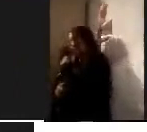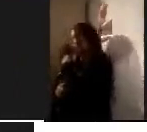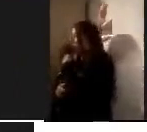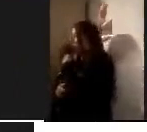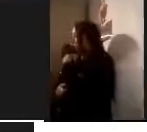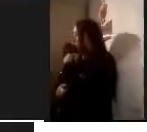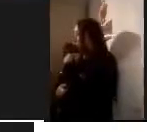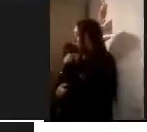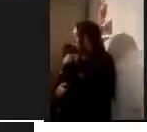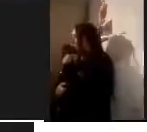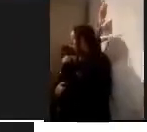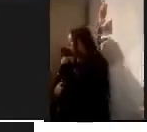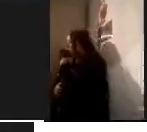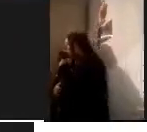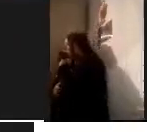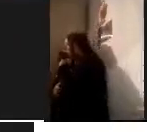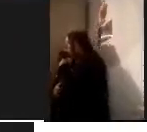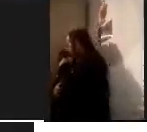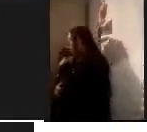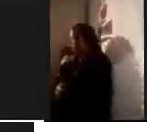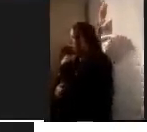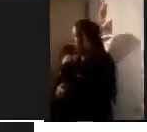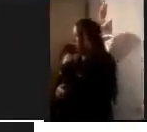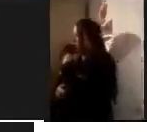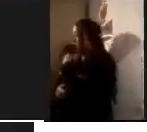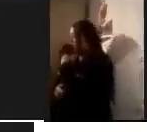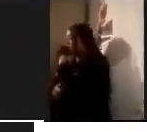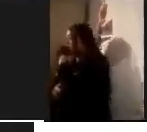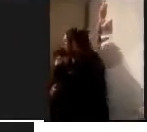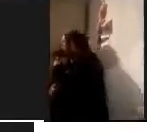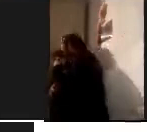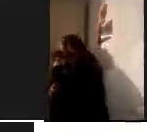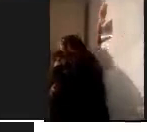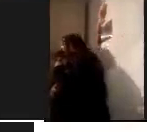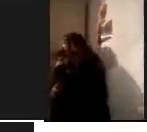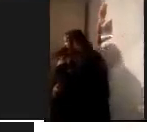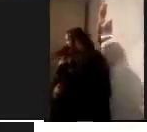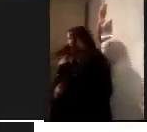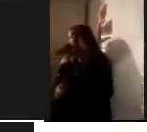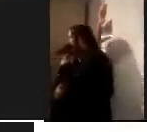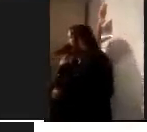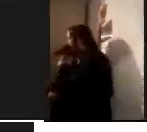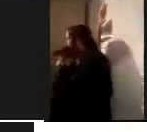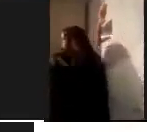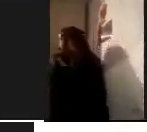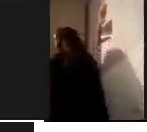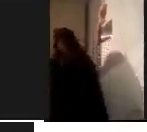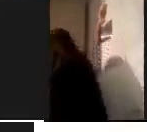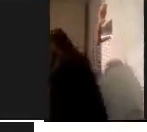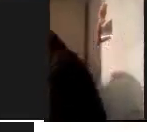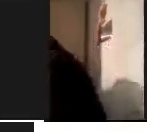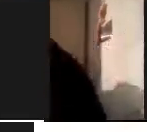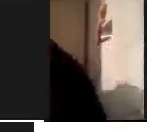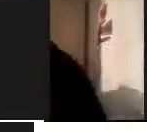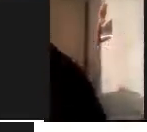retirar esse leite, guardar, tá? Sempre guardar esse leite em algum lugar, porque a gente vai fazer a